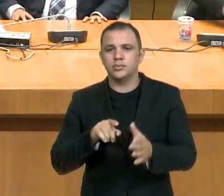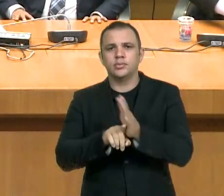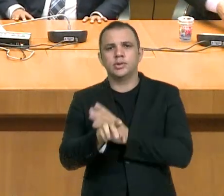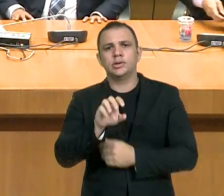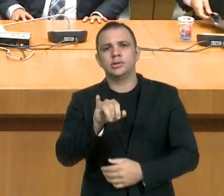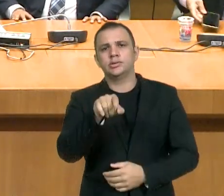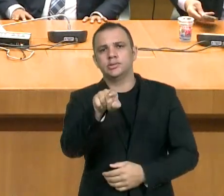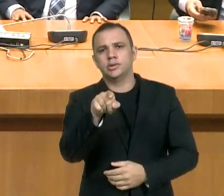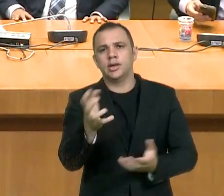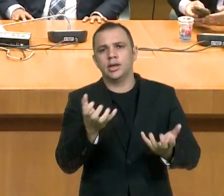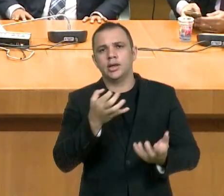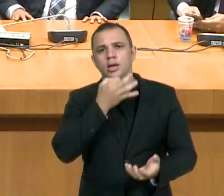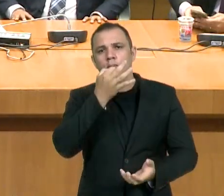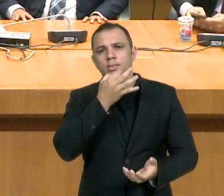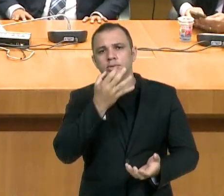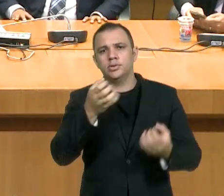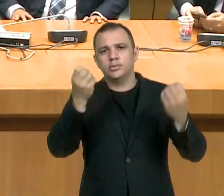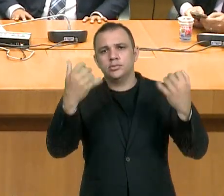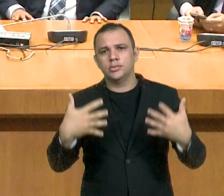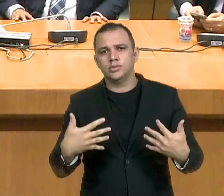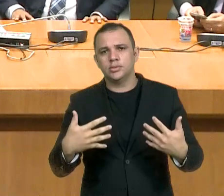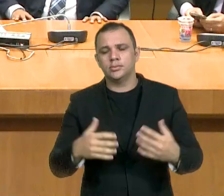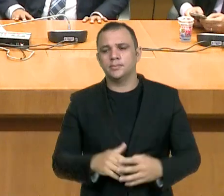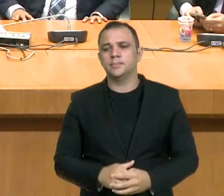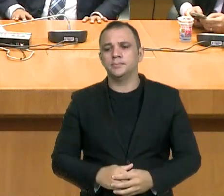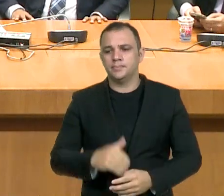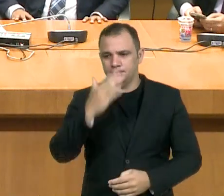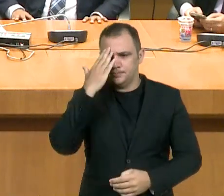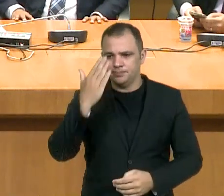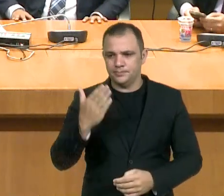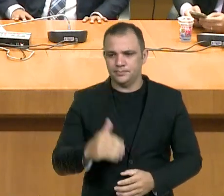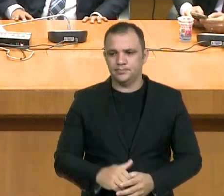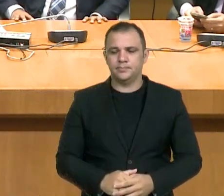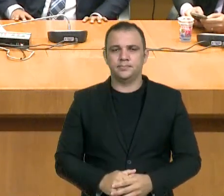desejar fazer alguma manifestação. Agradeço, deputado.